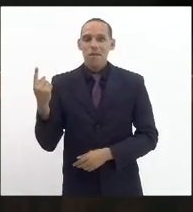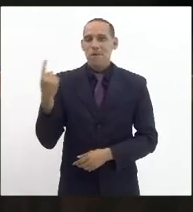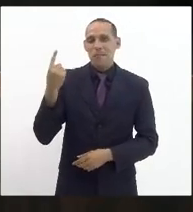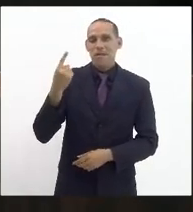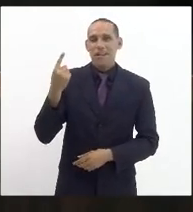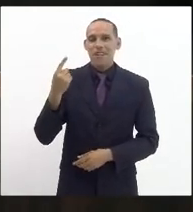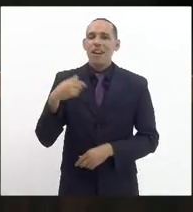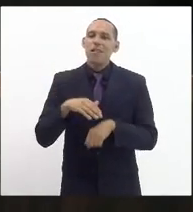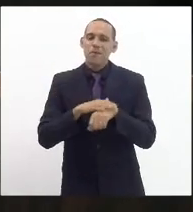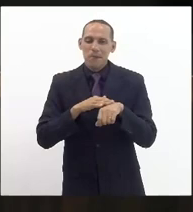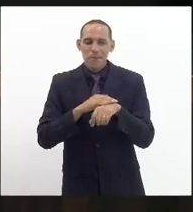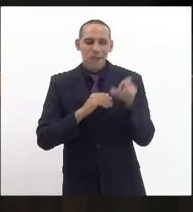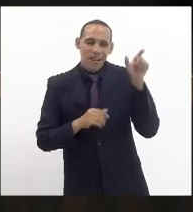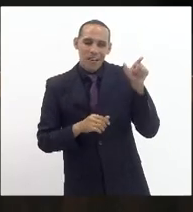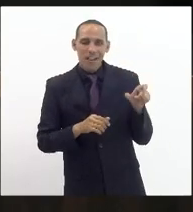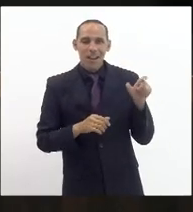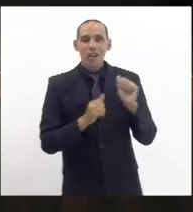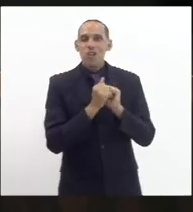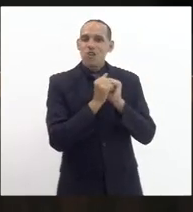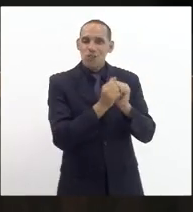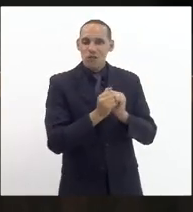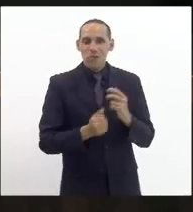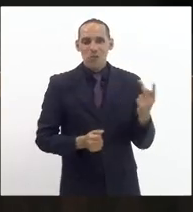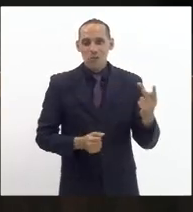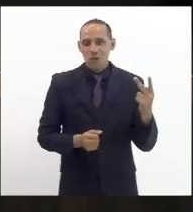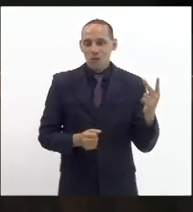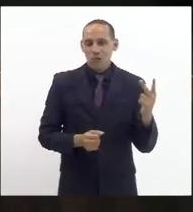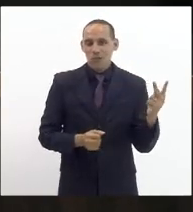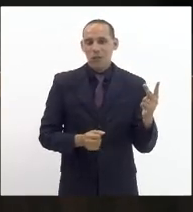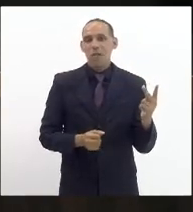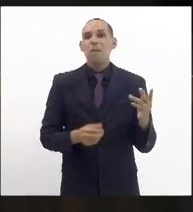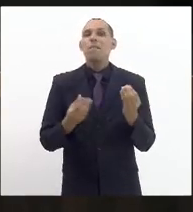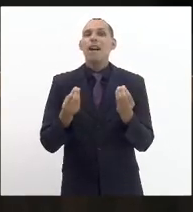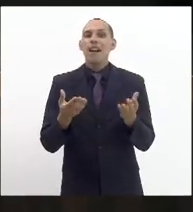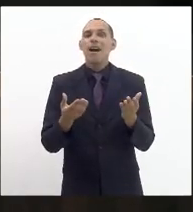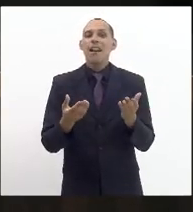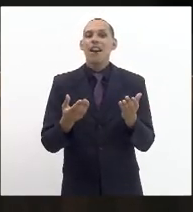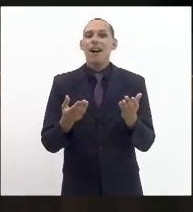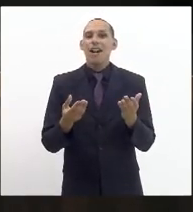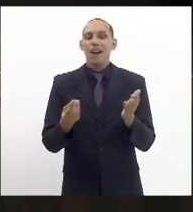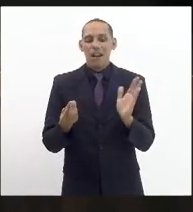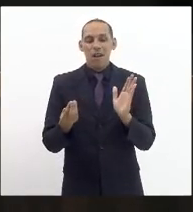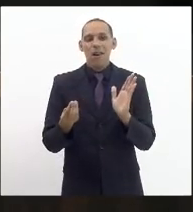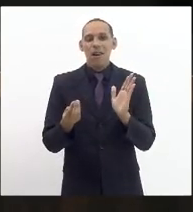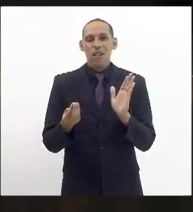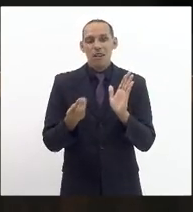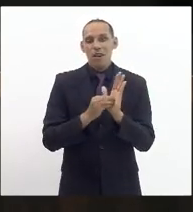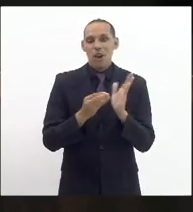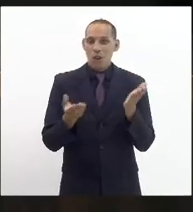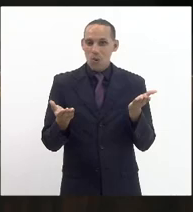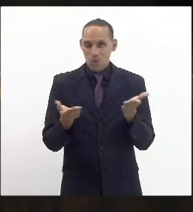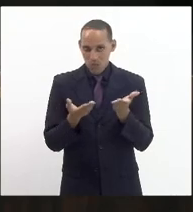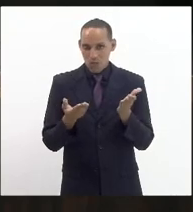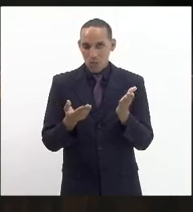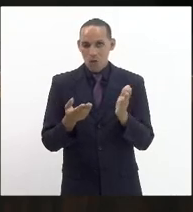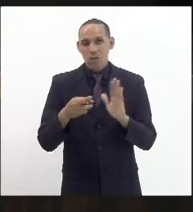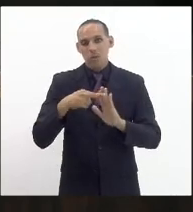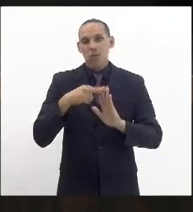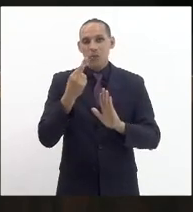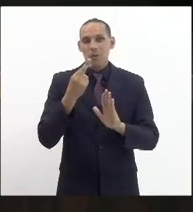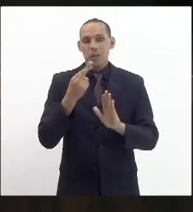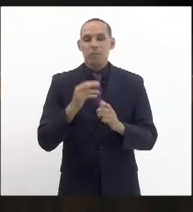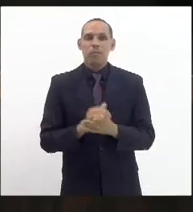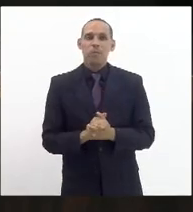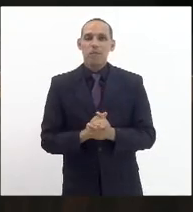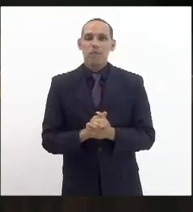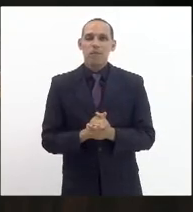ele, queria falar com Vossa Excelência, para que nós pudéssemos retirar as duas. Apresentaria hoje uma mensagem, um projeto de resolução,